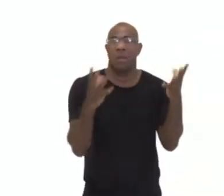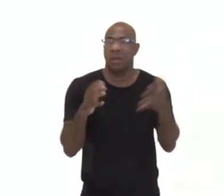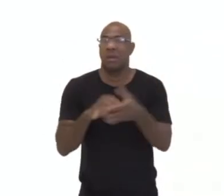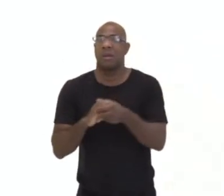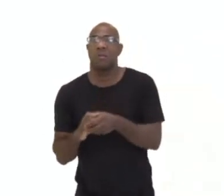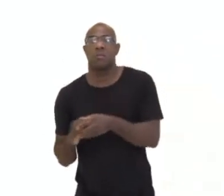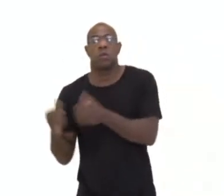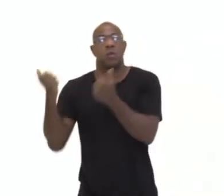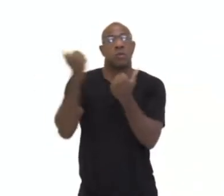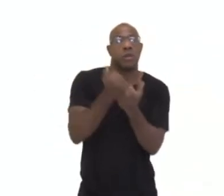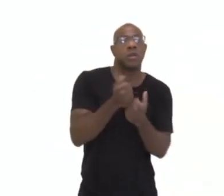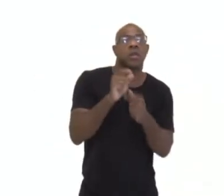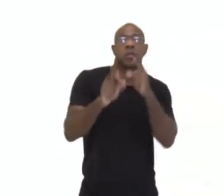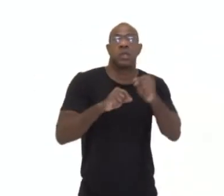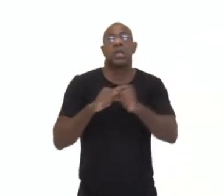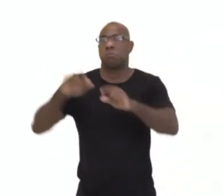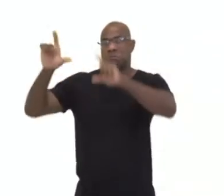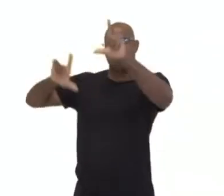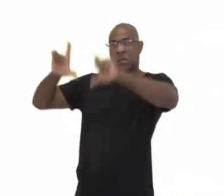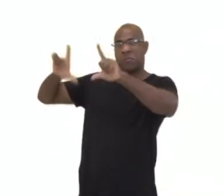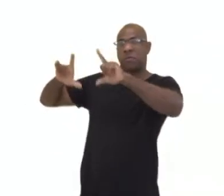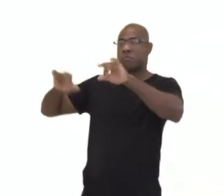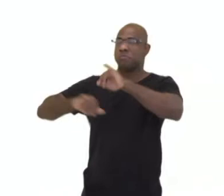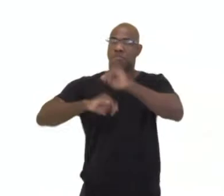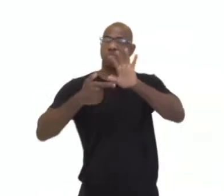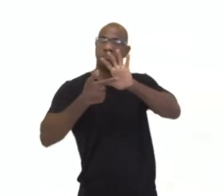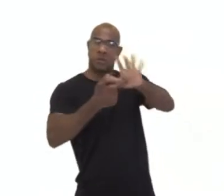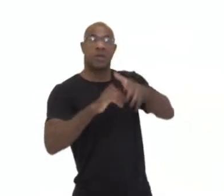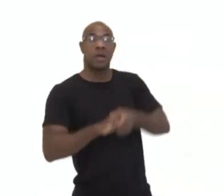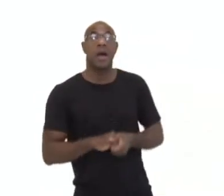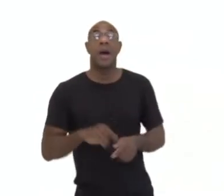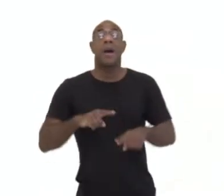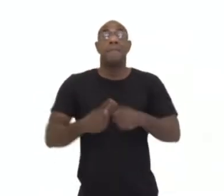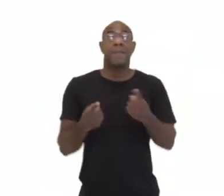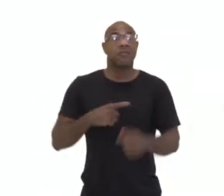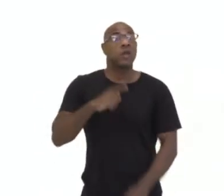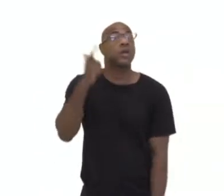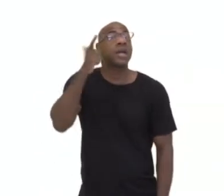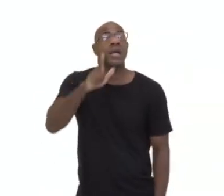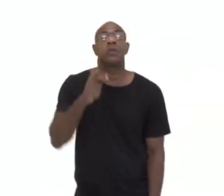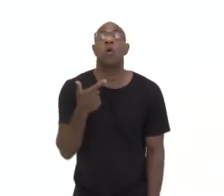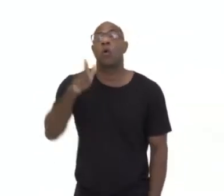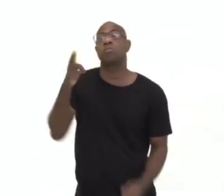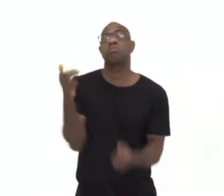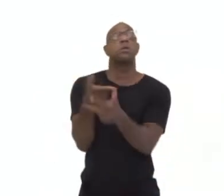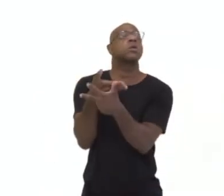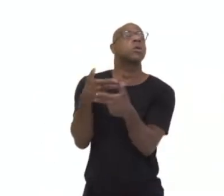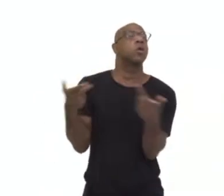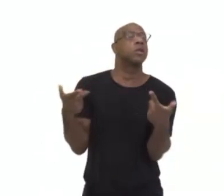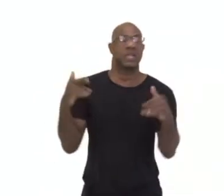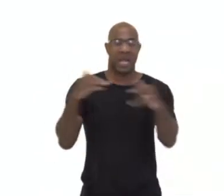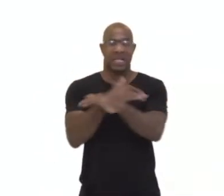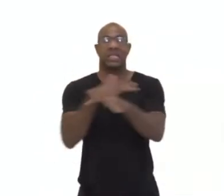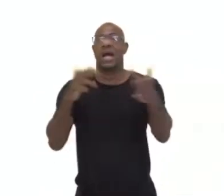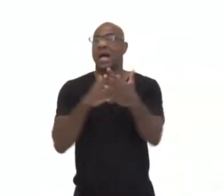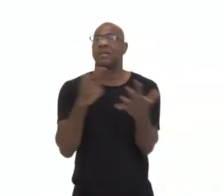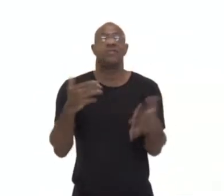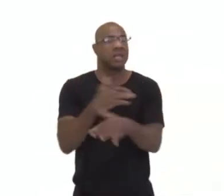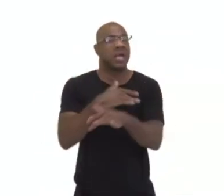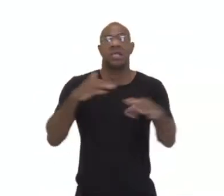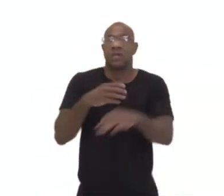aos cômicos da TV. Mas foi ganhando outras coisas que as fazem moderna, adulta e